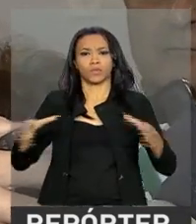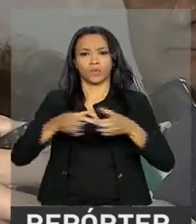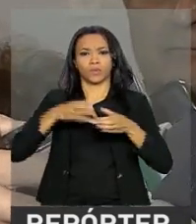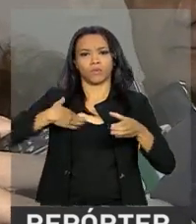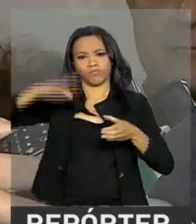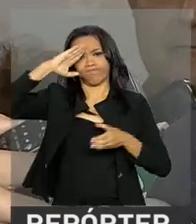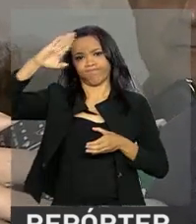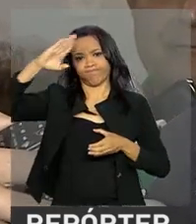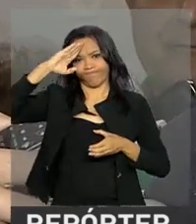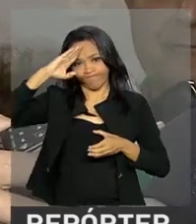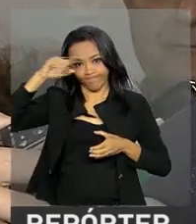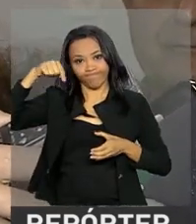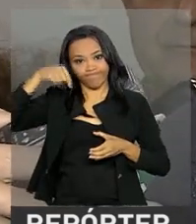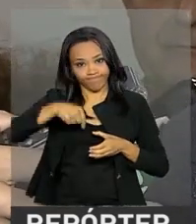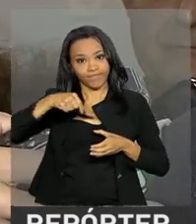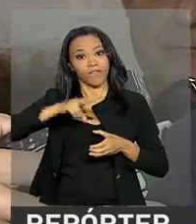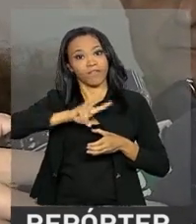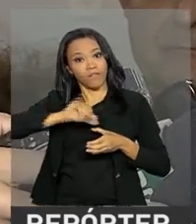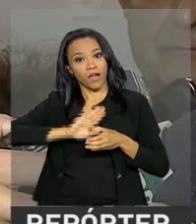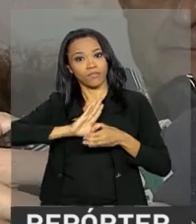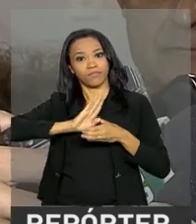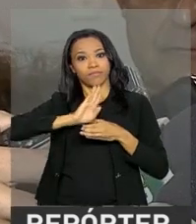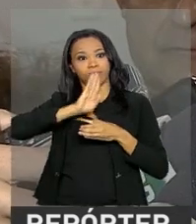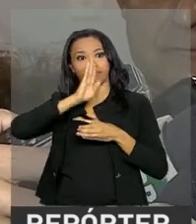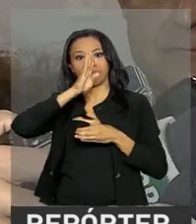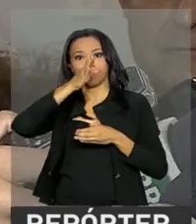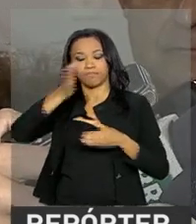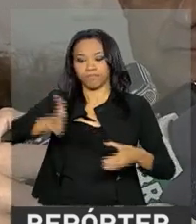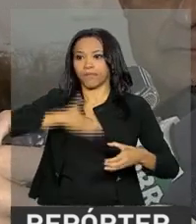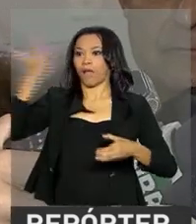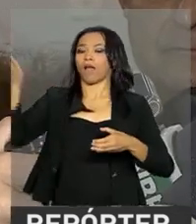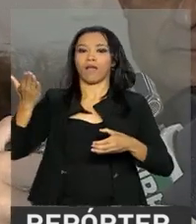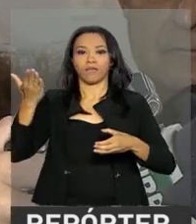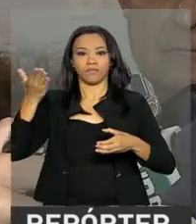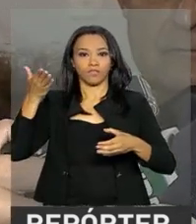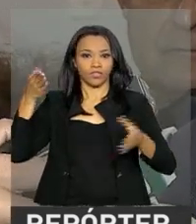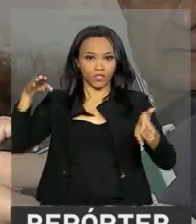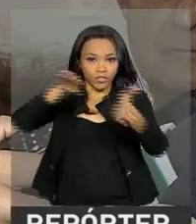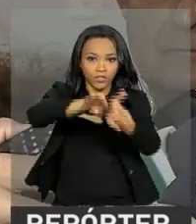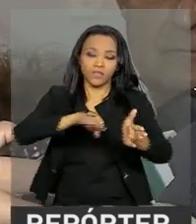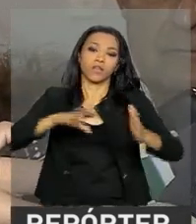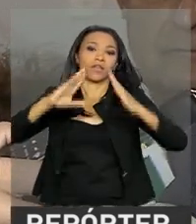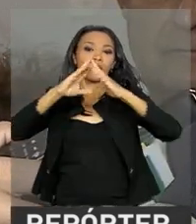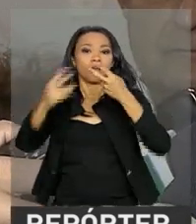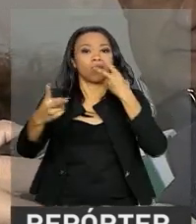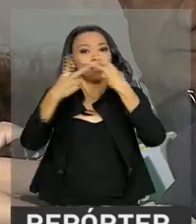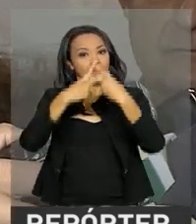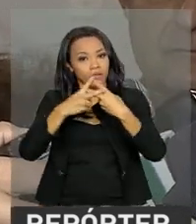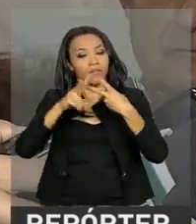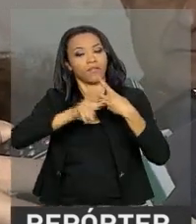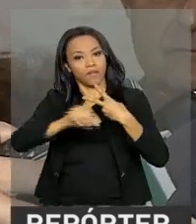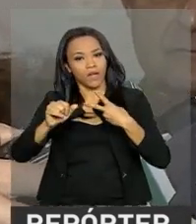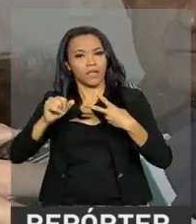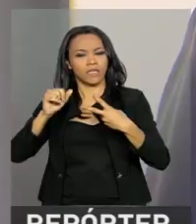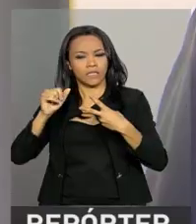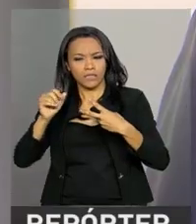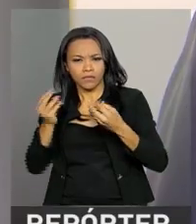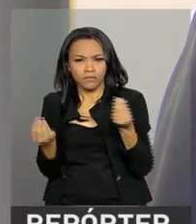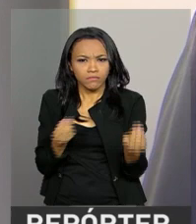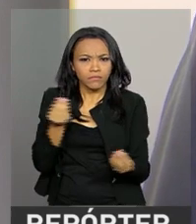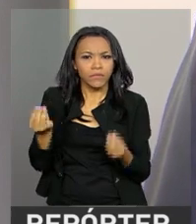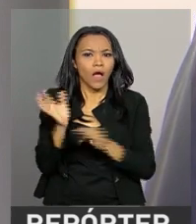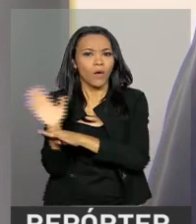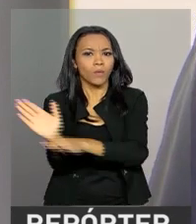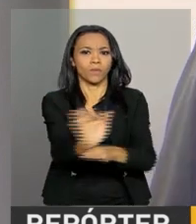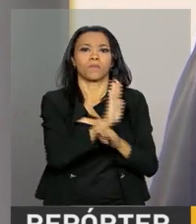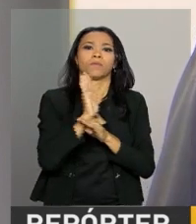fazer periodicamente, de surpresa, ou seja, de forma imprevista, elas vão fazer essas varreduras. Para